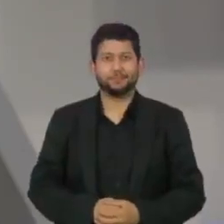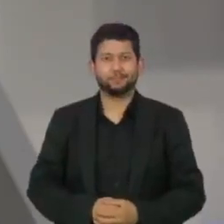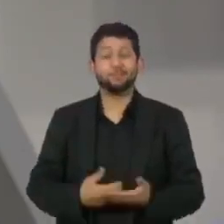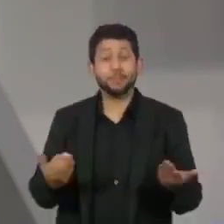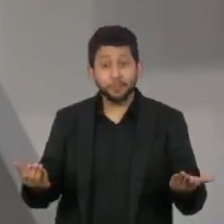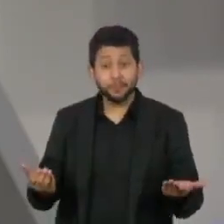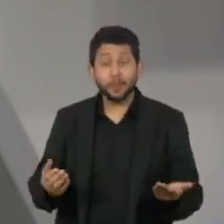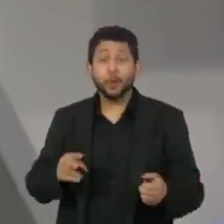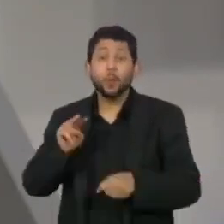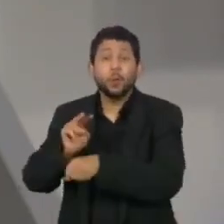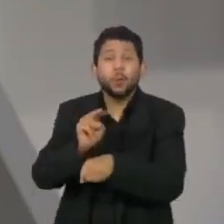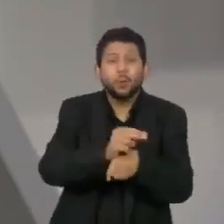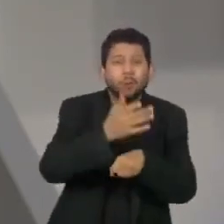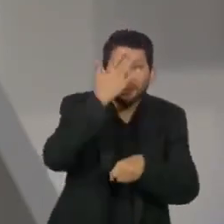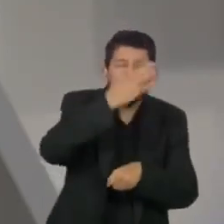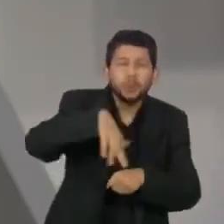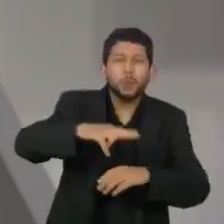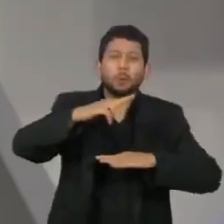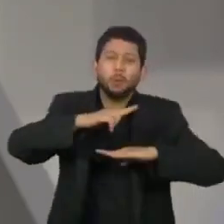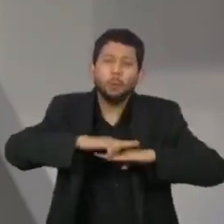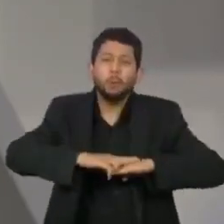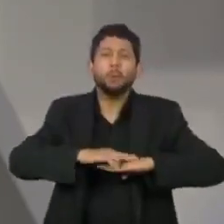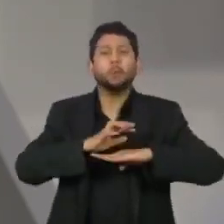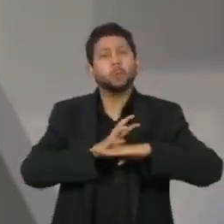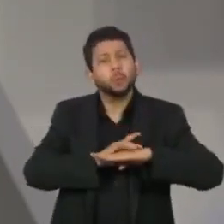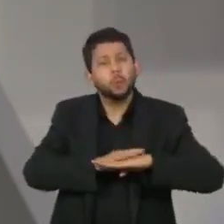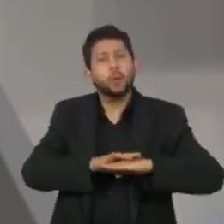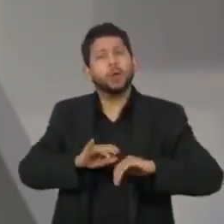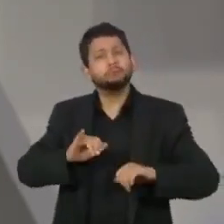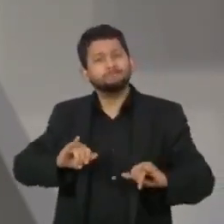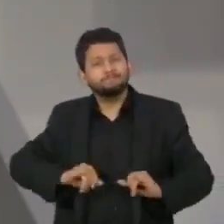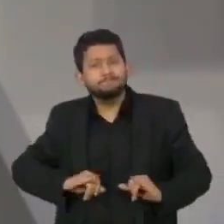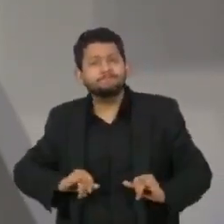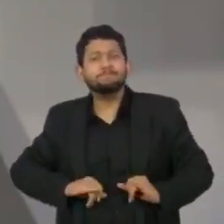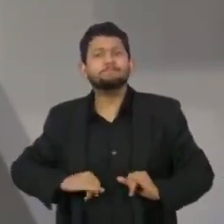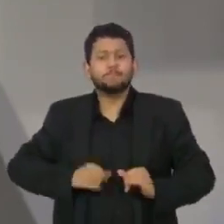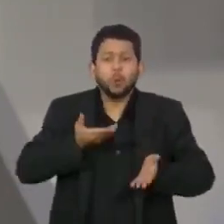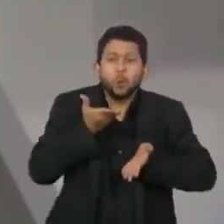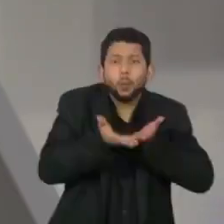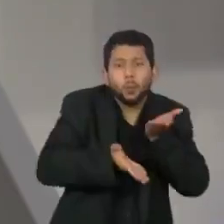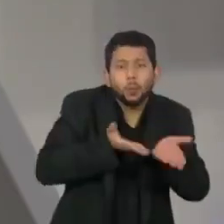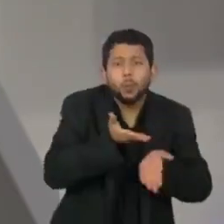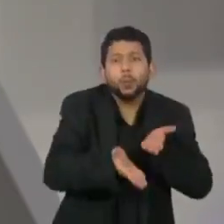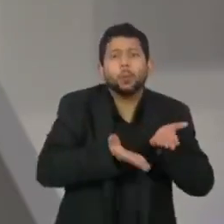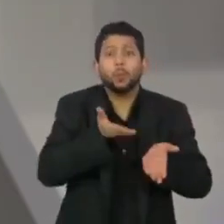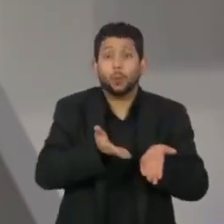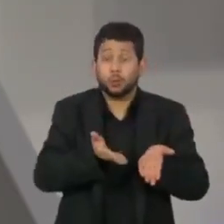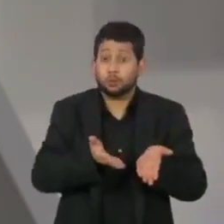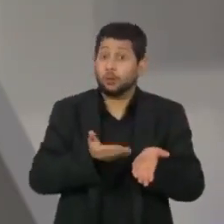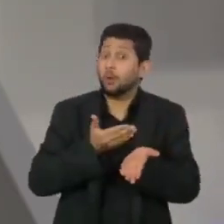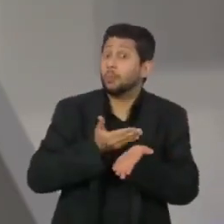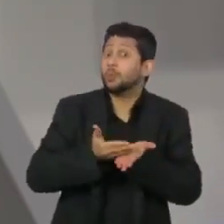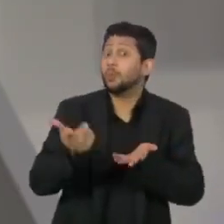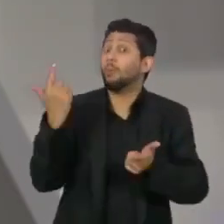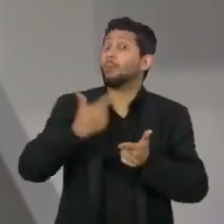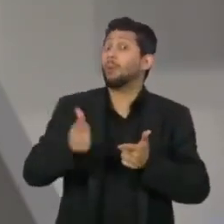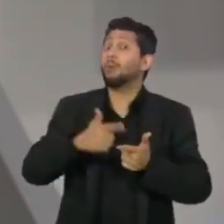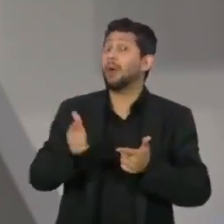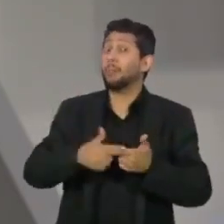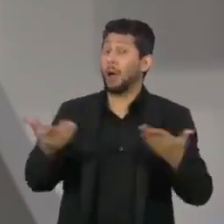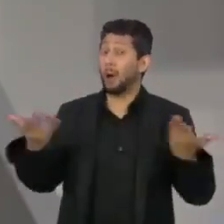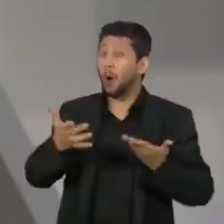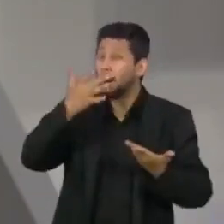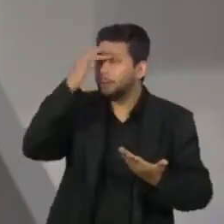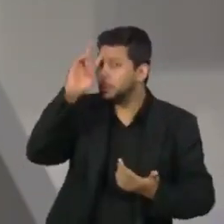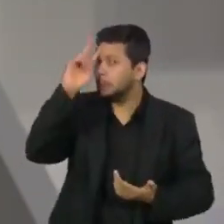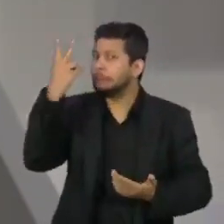Os cuidados paliativos que garantem a qualidade de vida a pacientes de doenças longas ou terminais foram arrastados para dentro desse show de